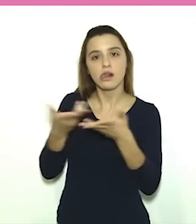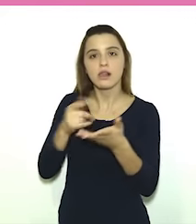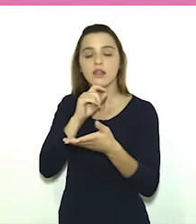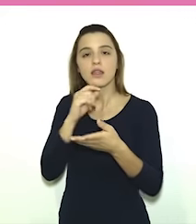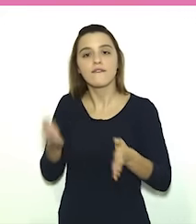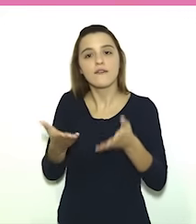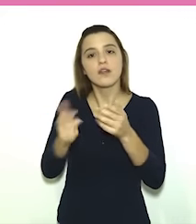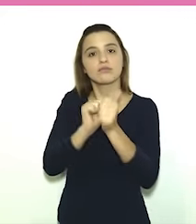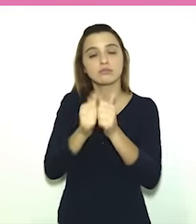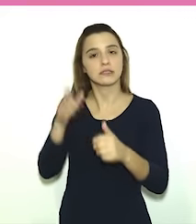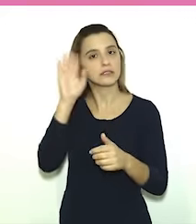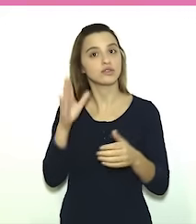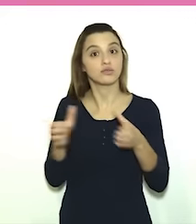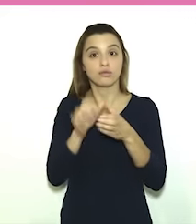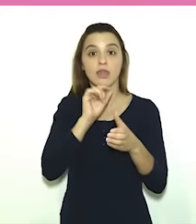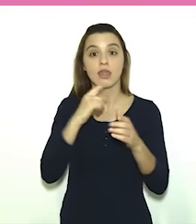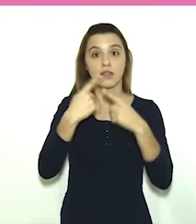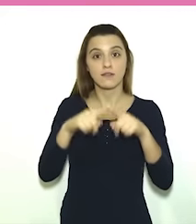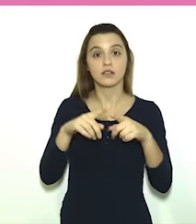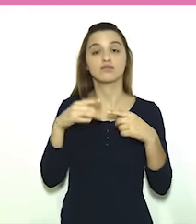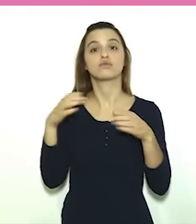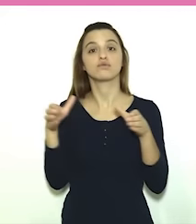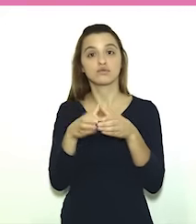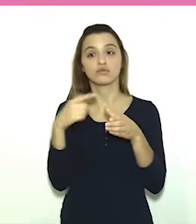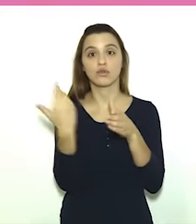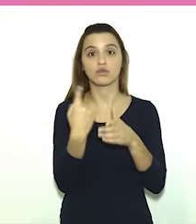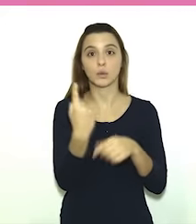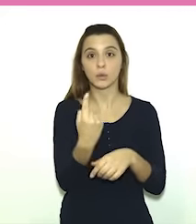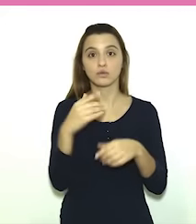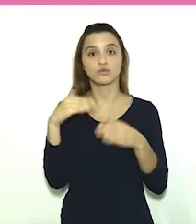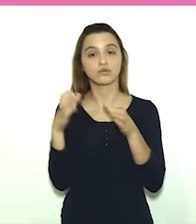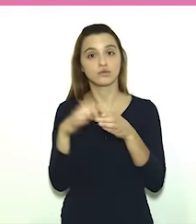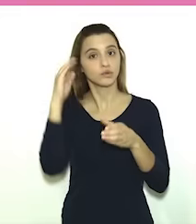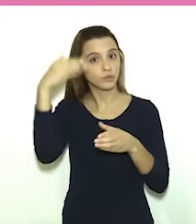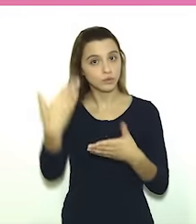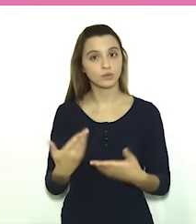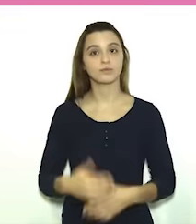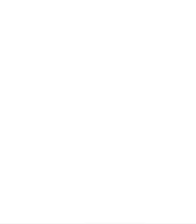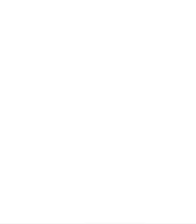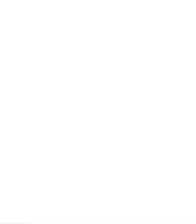desporto. Sei que juntos podemos fazer a diferença. Juntos somos um, juntos somos o futuro.